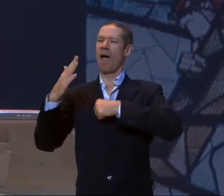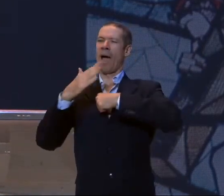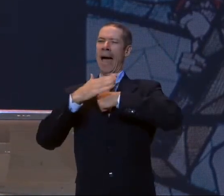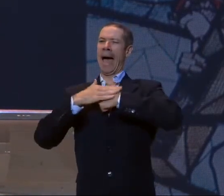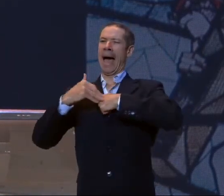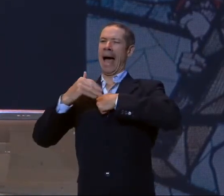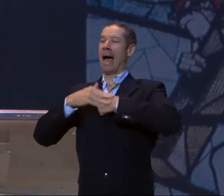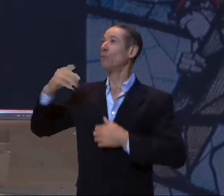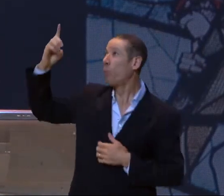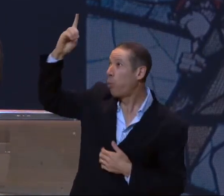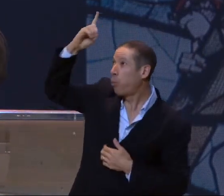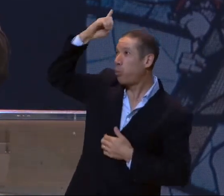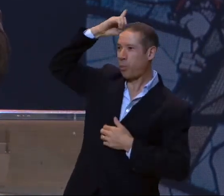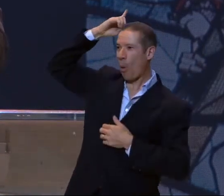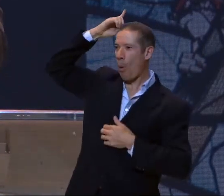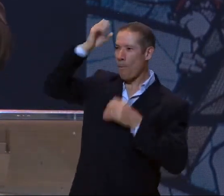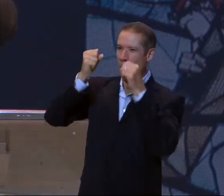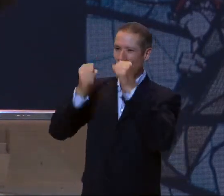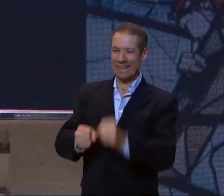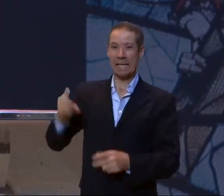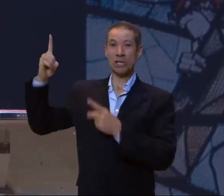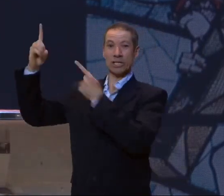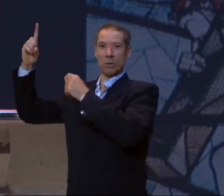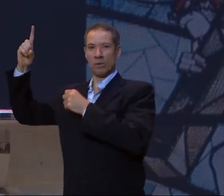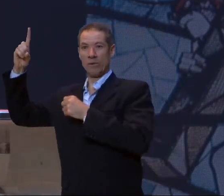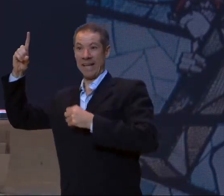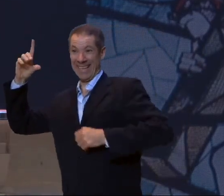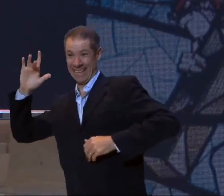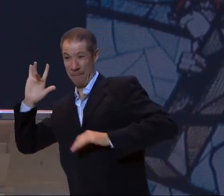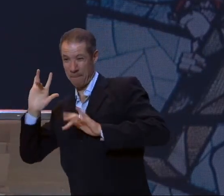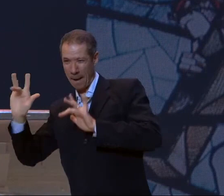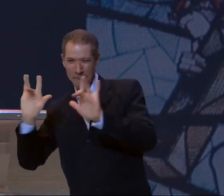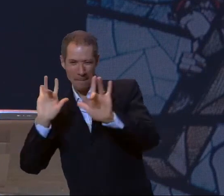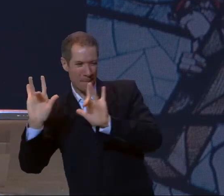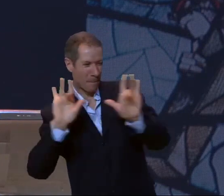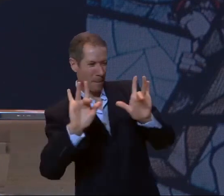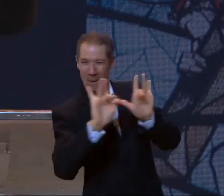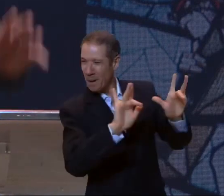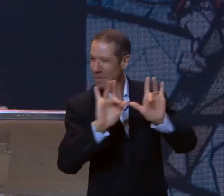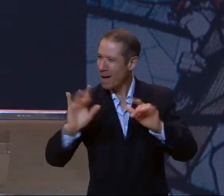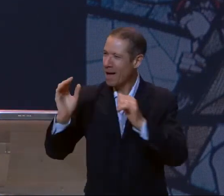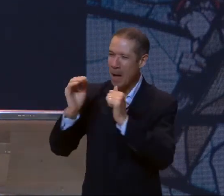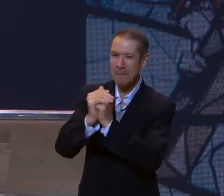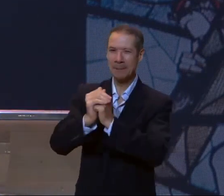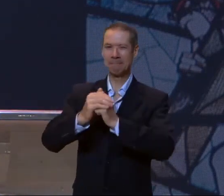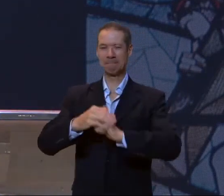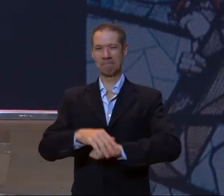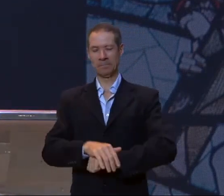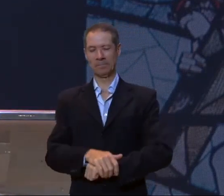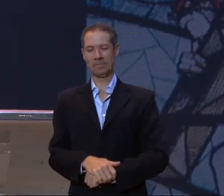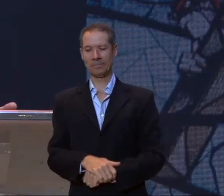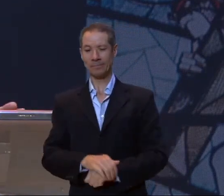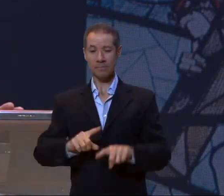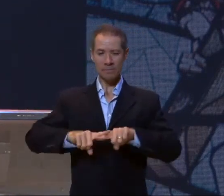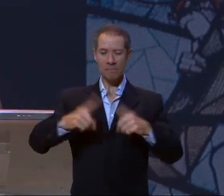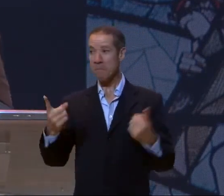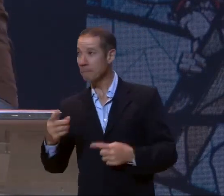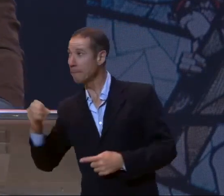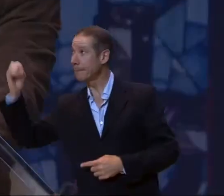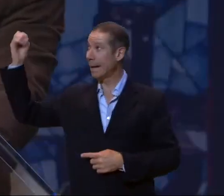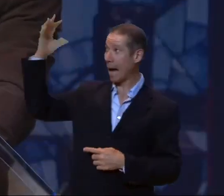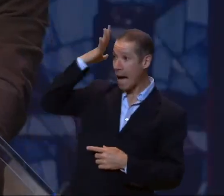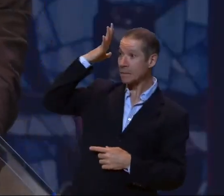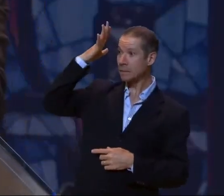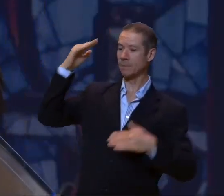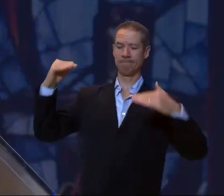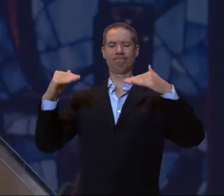esse dom gratuito de Deus vai chegar, vai repousar sobre elas, amém? Mas a graça